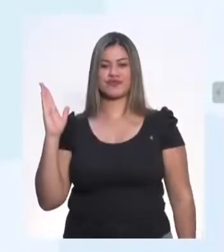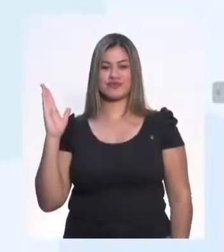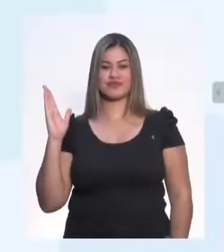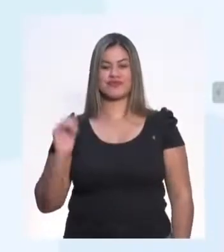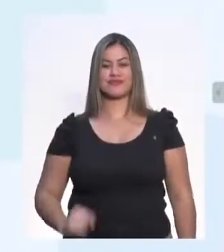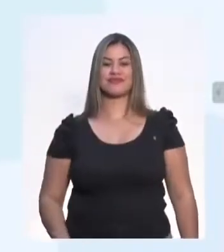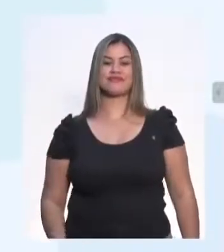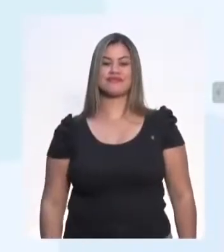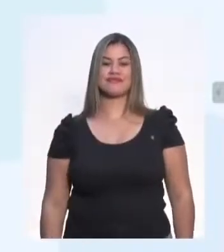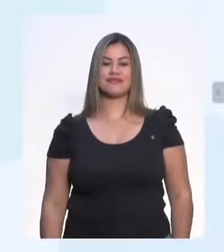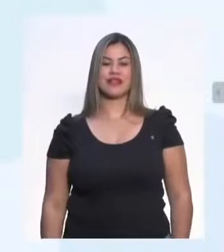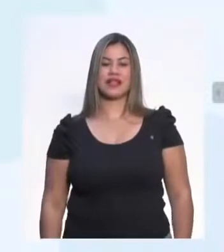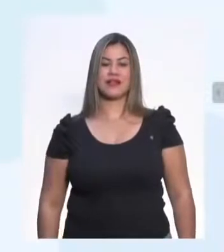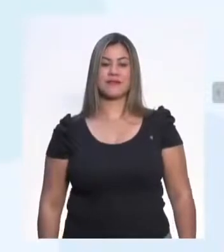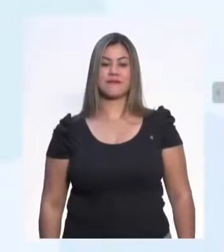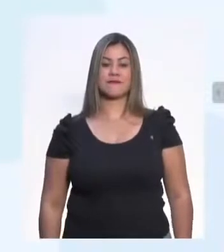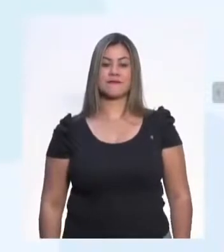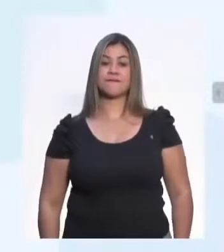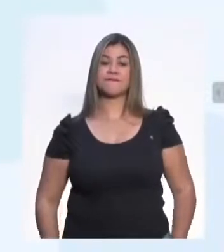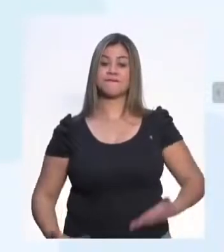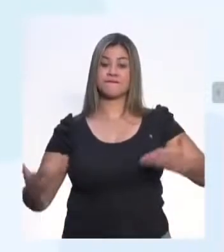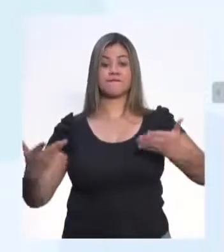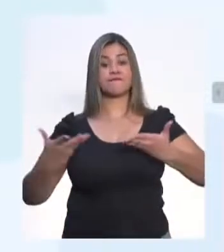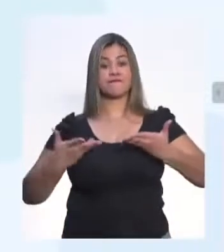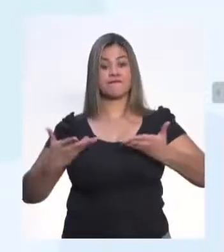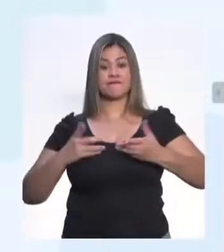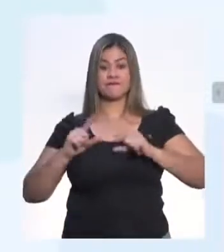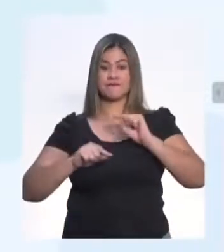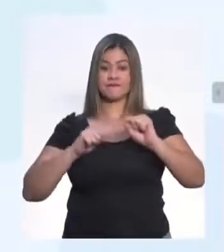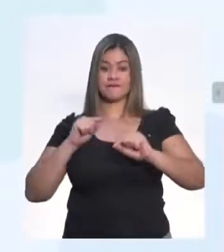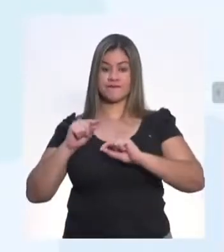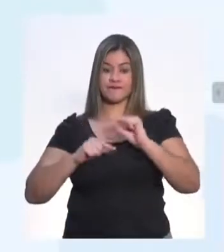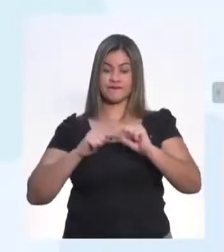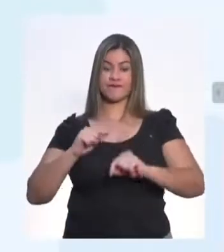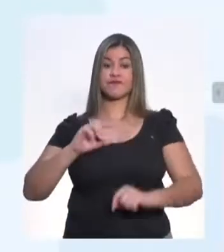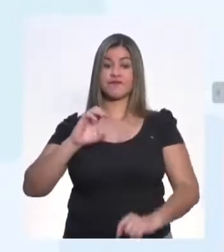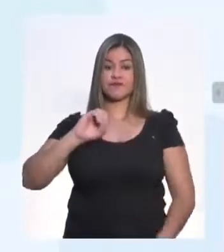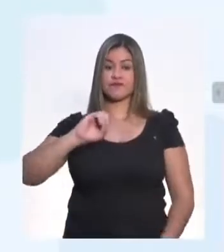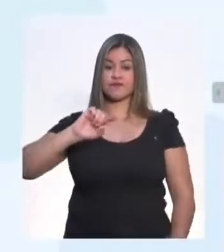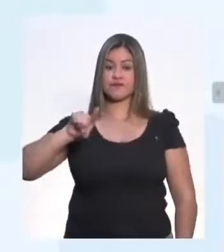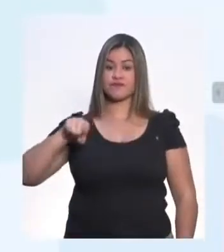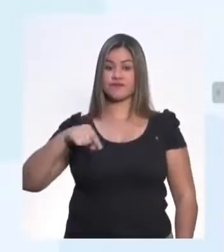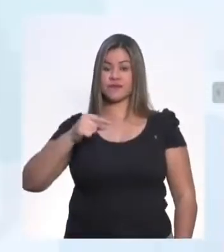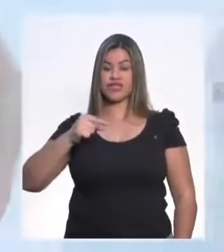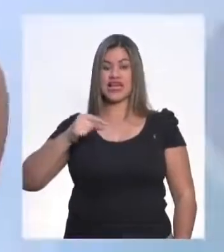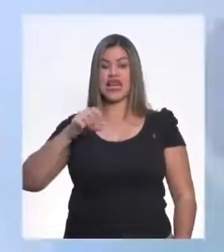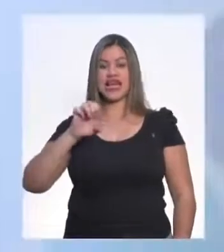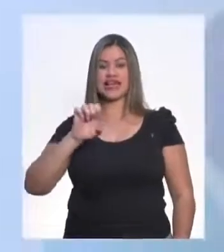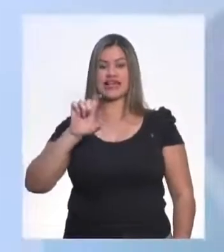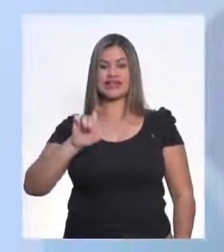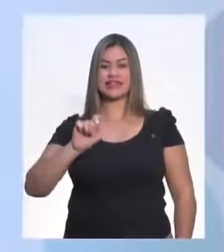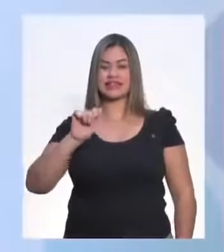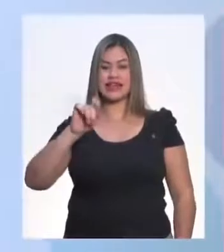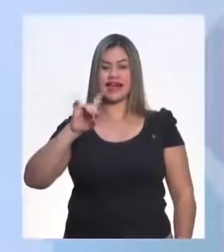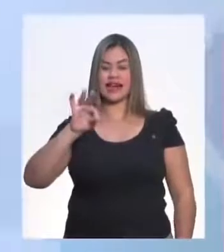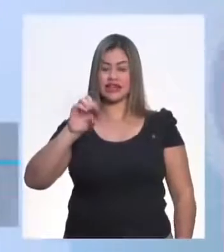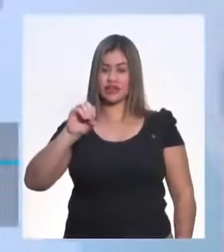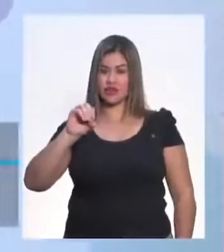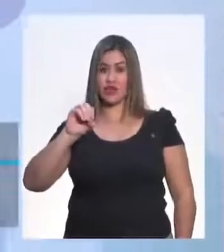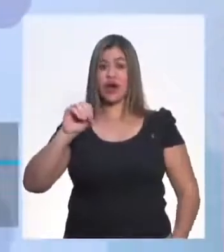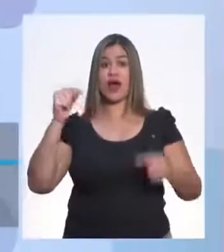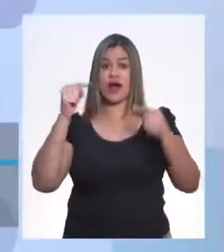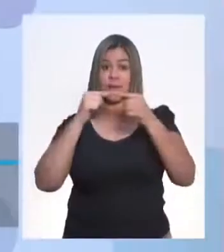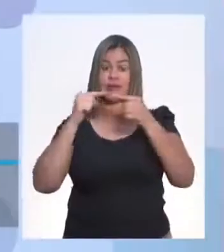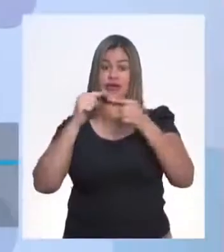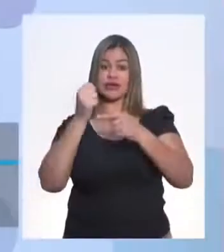Muito bem. Agora, então, nós vamos para decimais exatos em frações. Nós vimos que se a